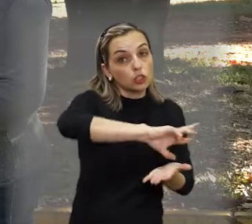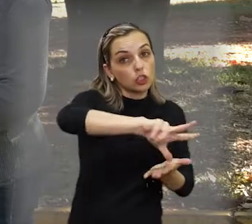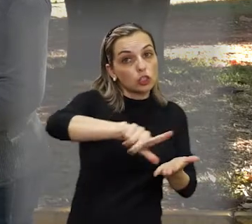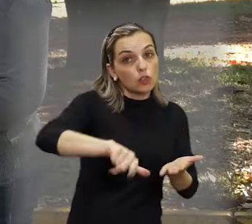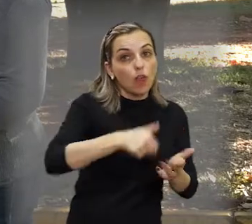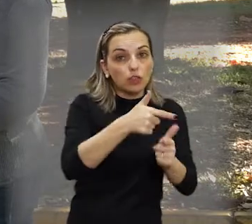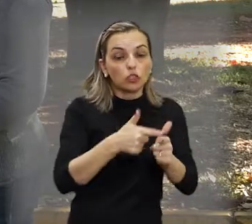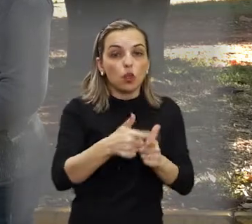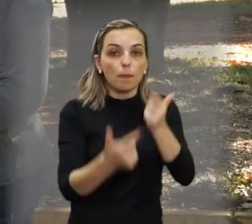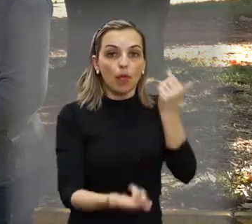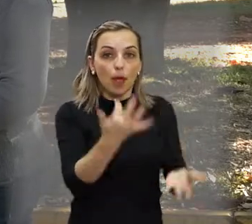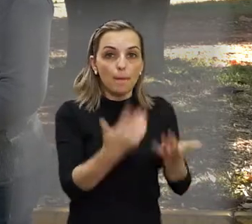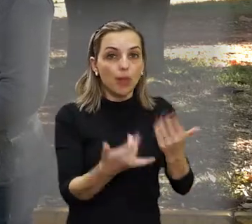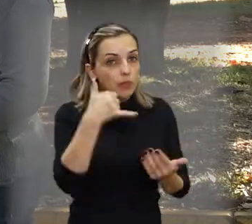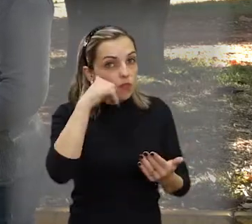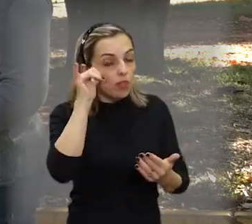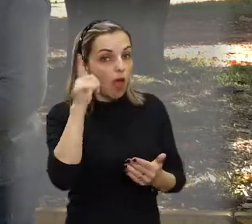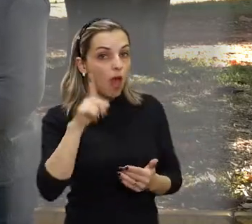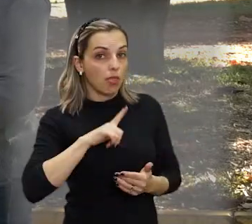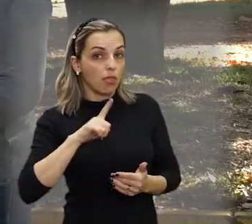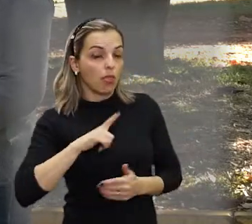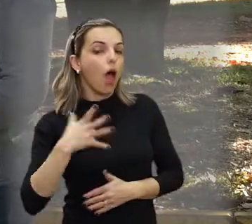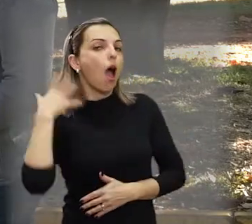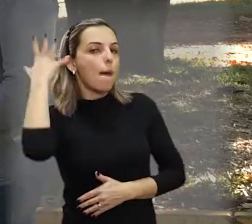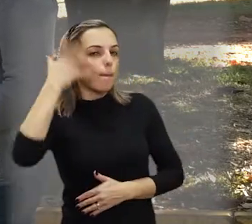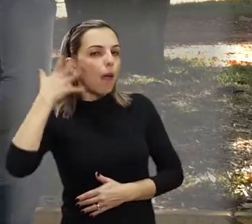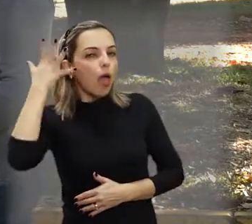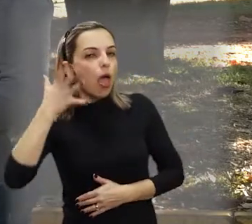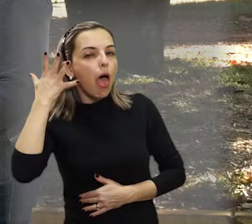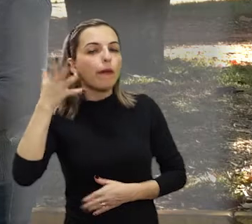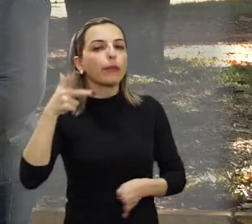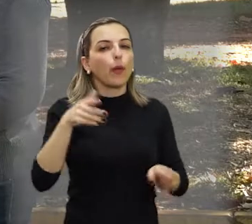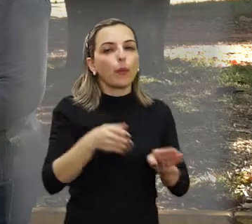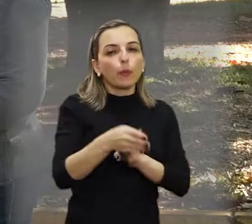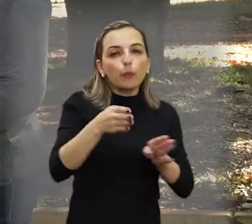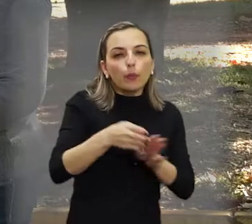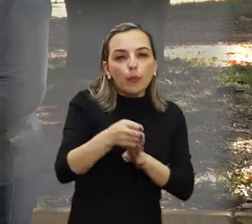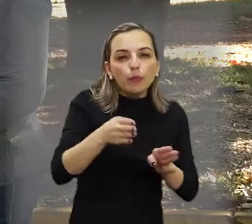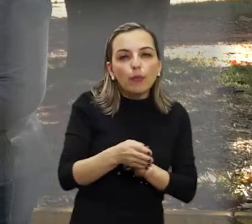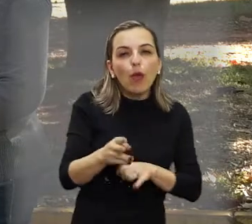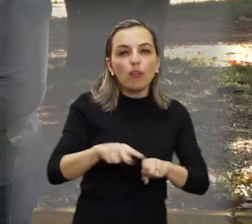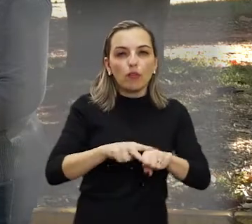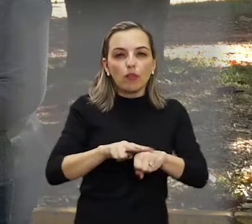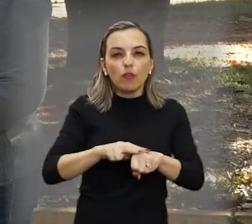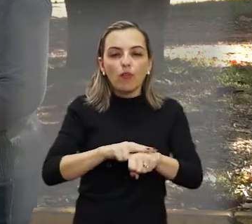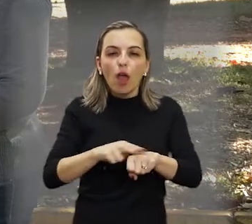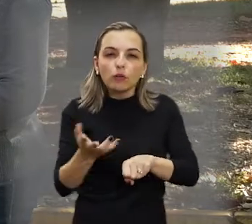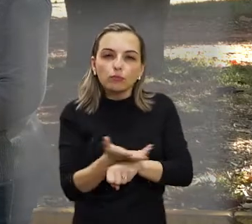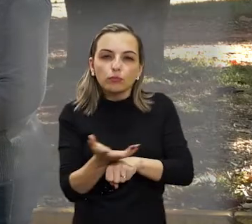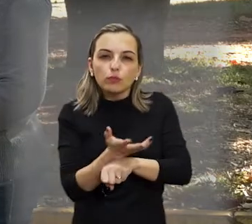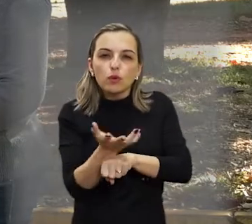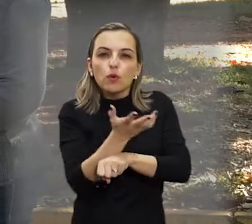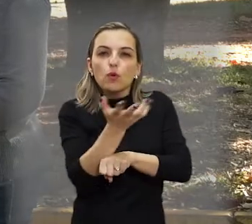prevenção, né, sejam com palestras, orientações, a própria fiscalização de mato alto que é feito pela